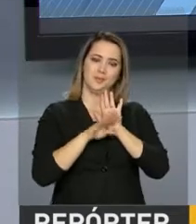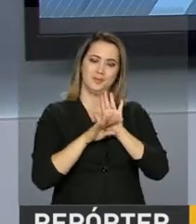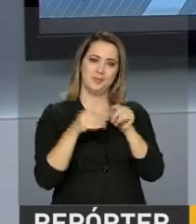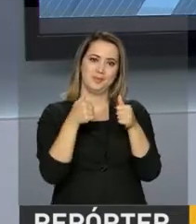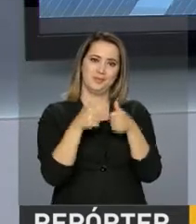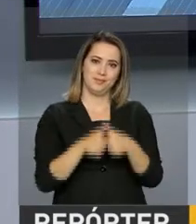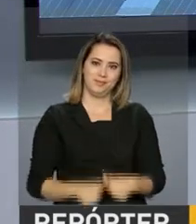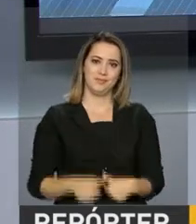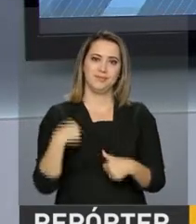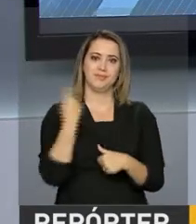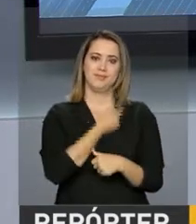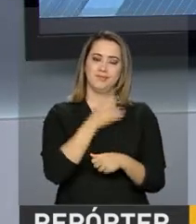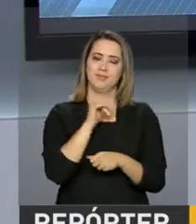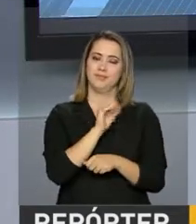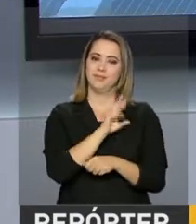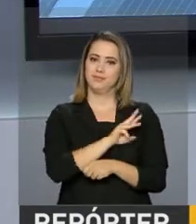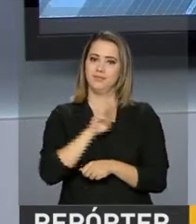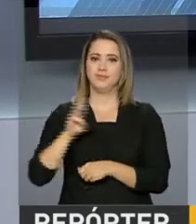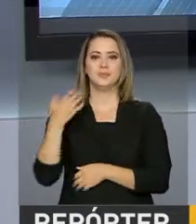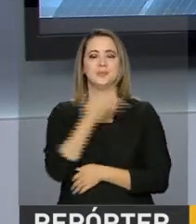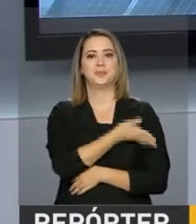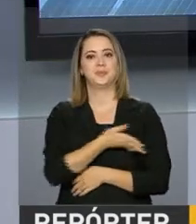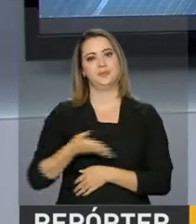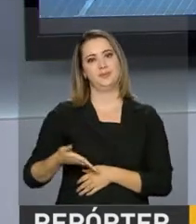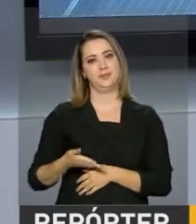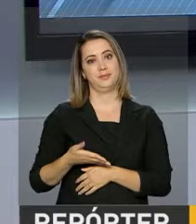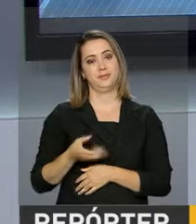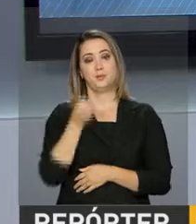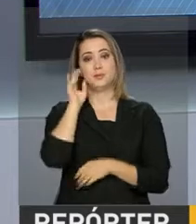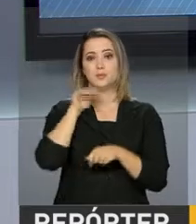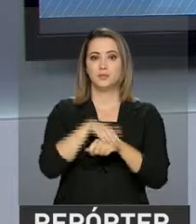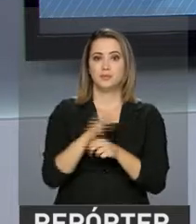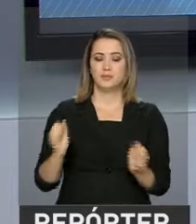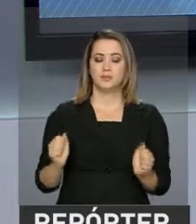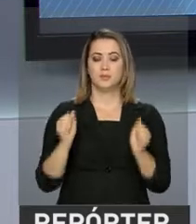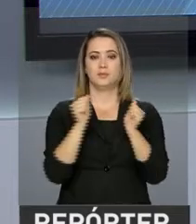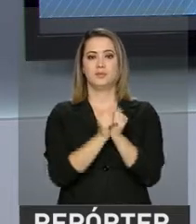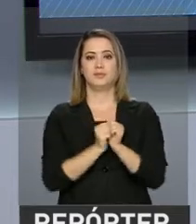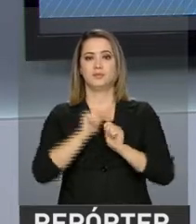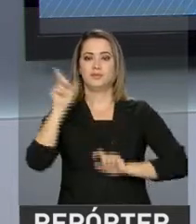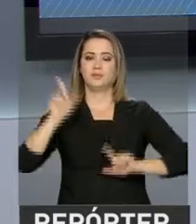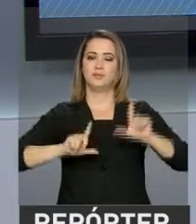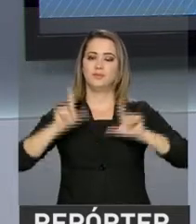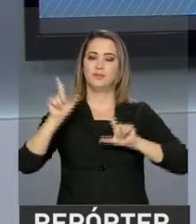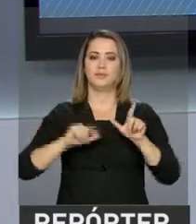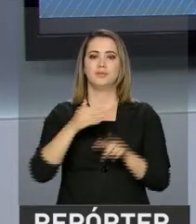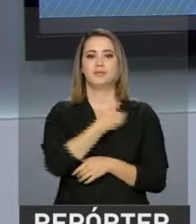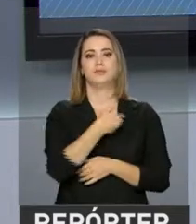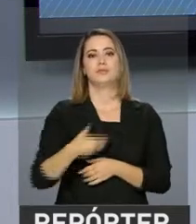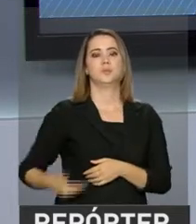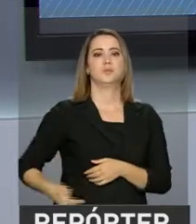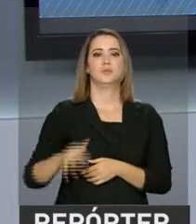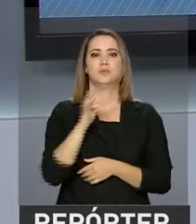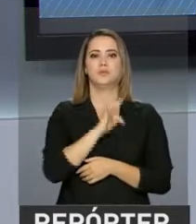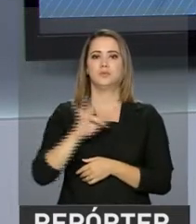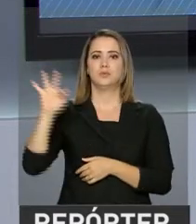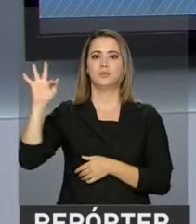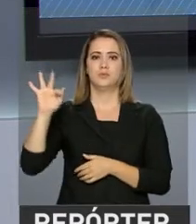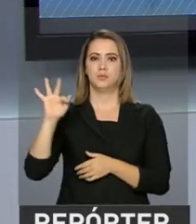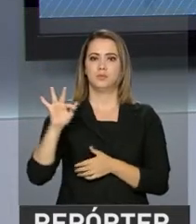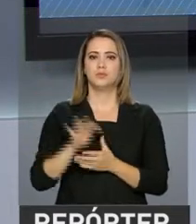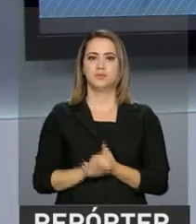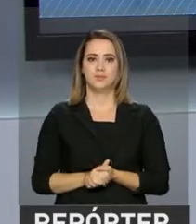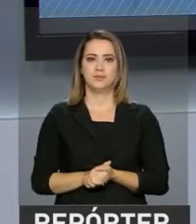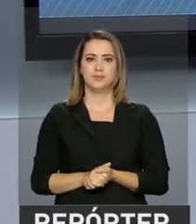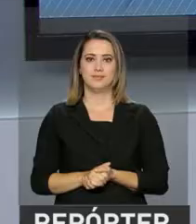toda a programação também está em nossa página na internet boa noite pra você e continue com a gente aqui na nbr a tv do